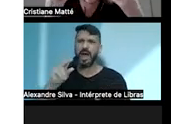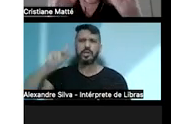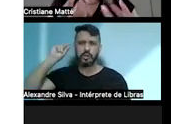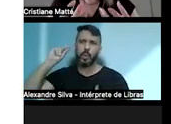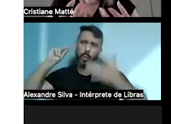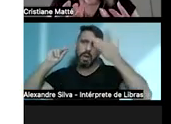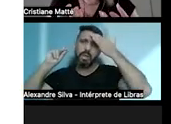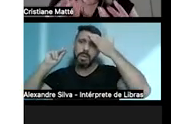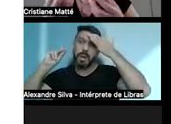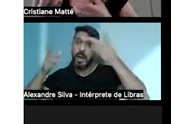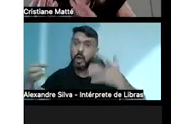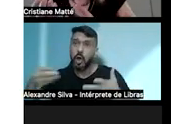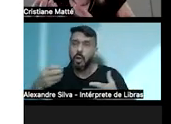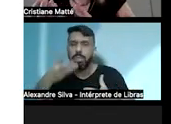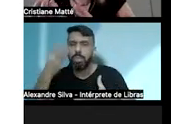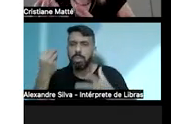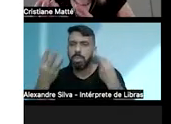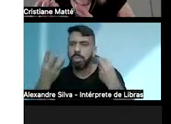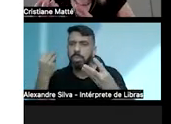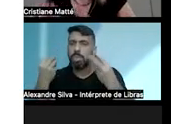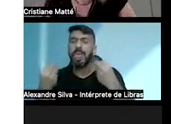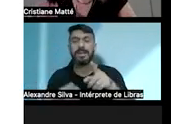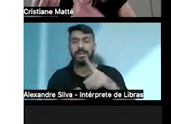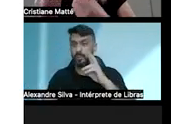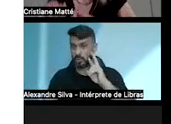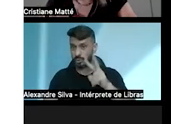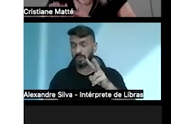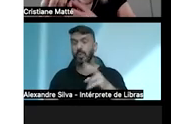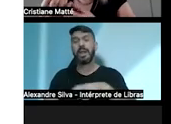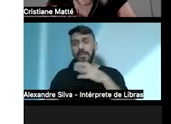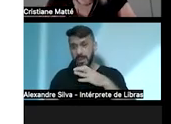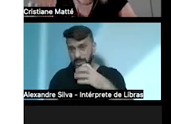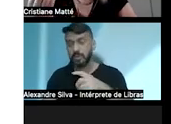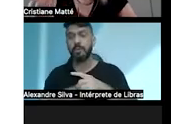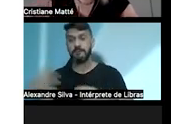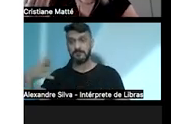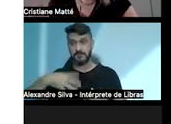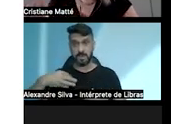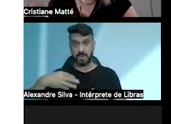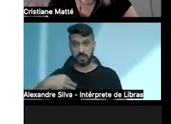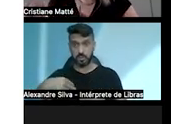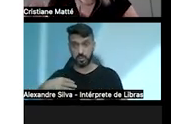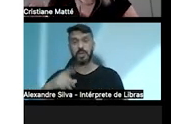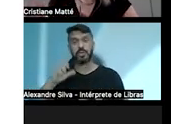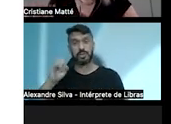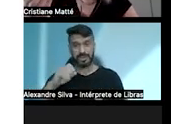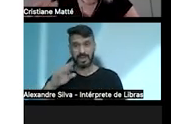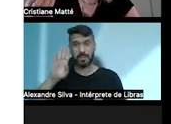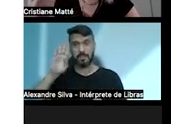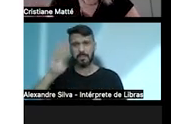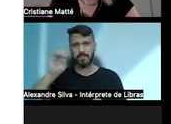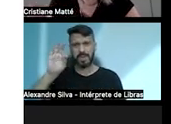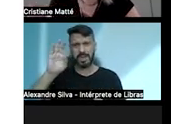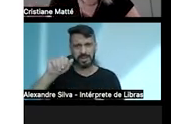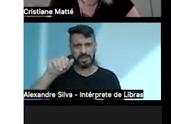E, consequentemente, a gente está mostrando aqui nesse modelo animal que os nossos filhotes que foram administrados com peptídeo beta-amiloide, ou seja, um